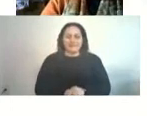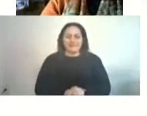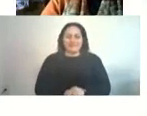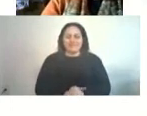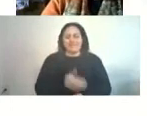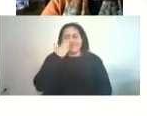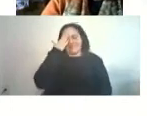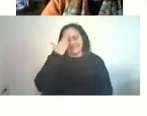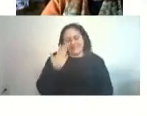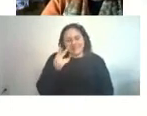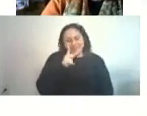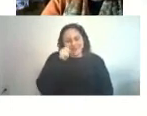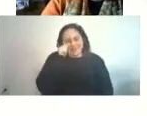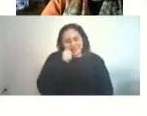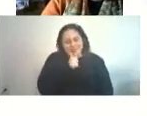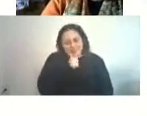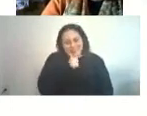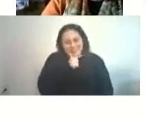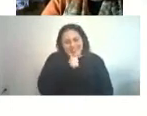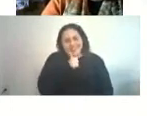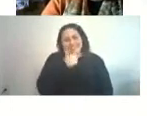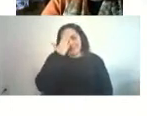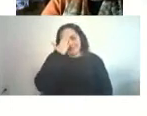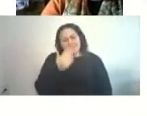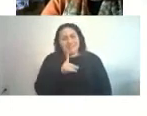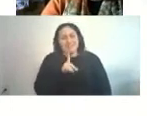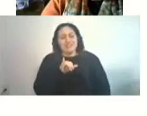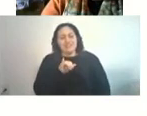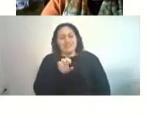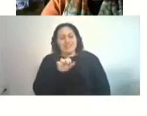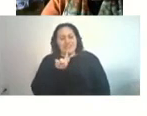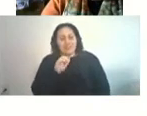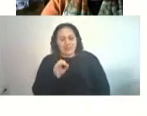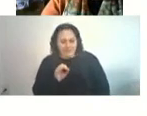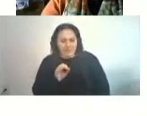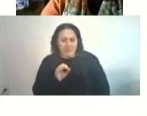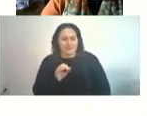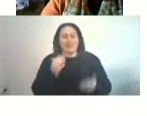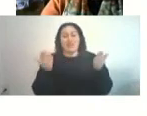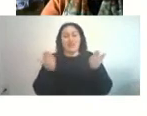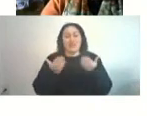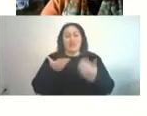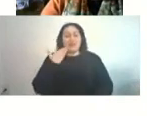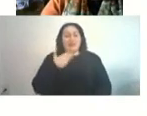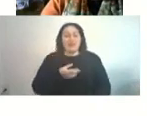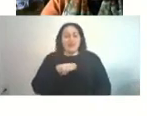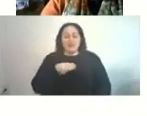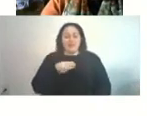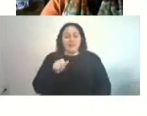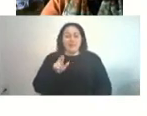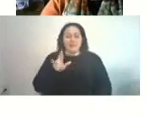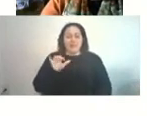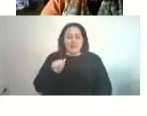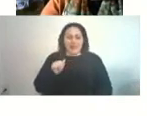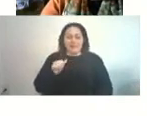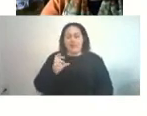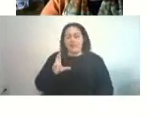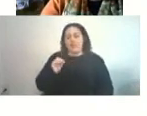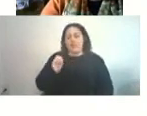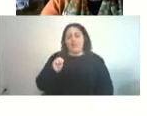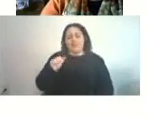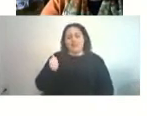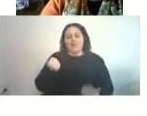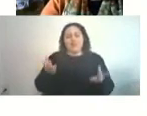Muito obrigada, professora. Muito obrigada, Diego. E agora eu vou passar a palavra para Márcia Rosa fazer o